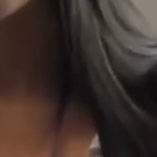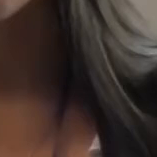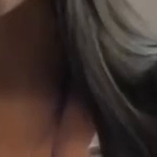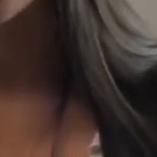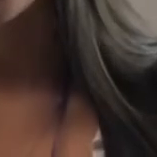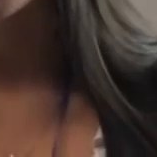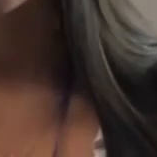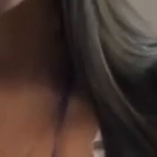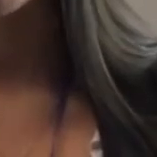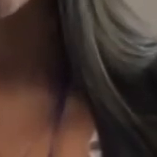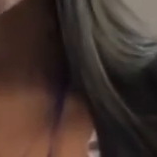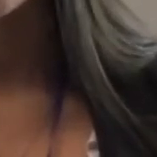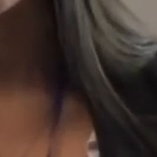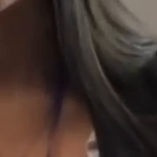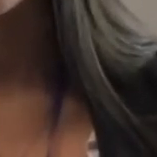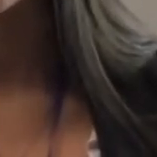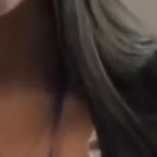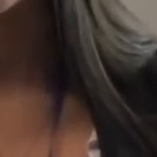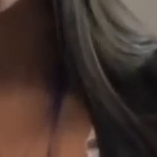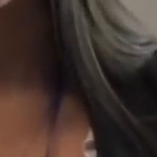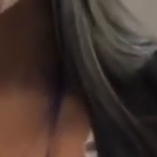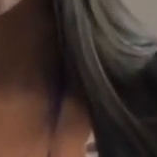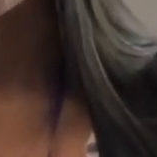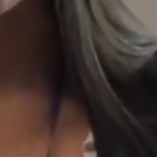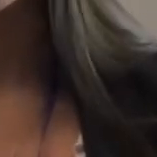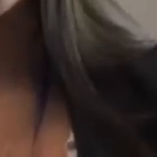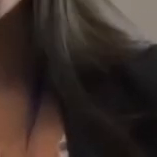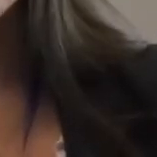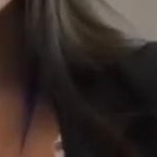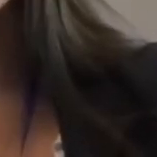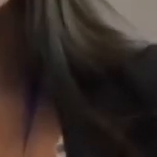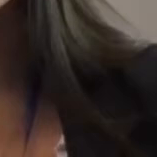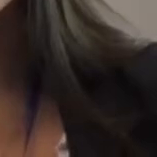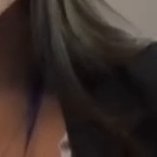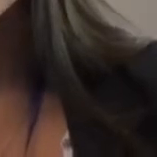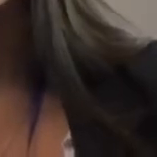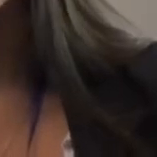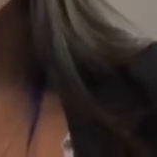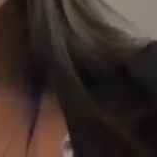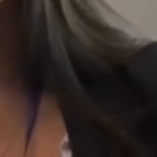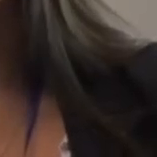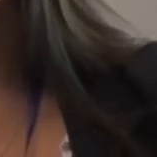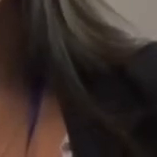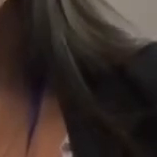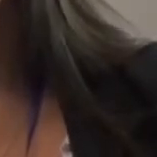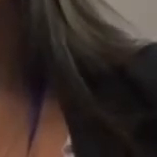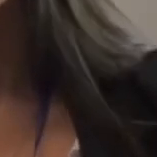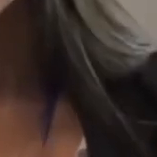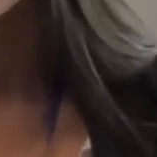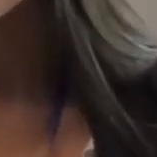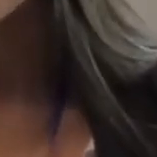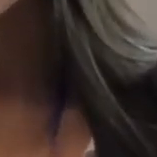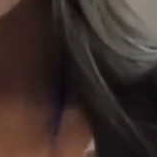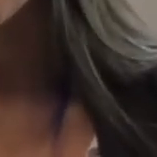da instituição. E hoje a gente vai conversar com vocês um pouquinho sobre o que são periódicos, explicar um pouquinho de como